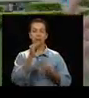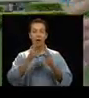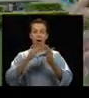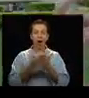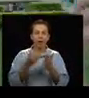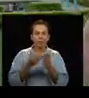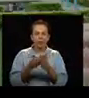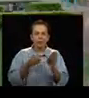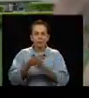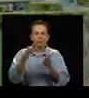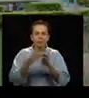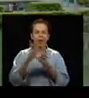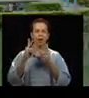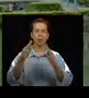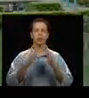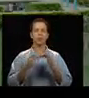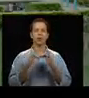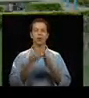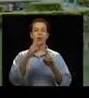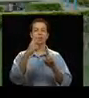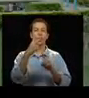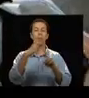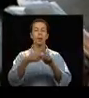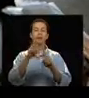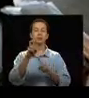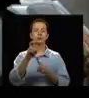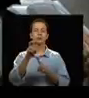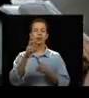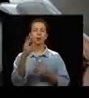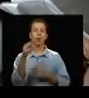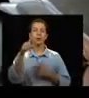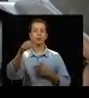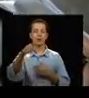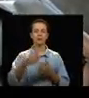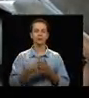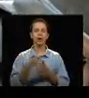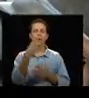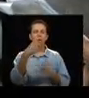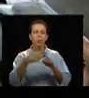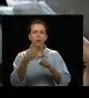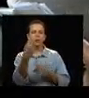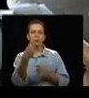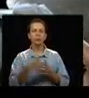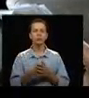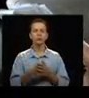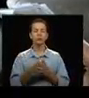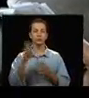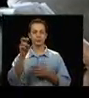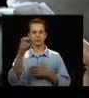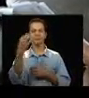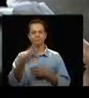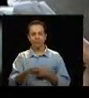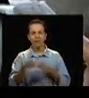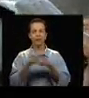trabalho, assim, que a escola orienta para o aluno executar em sua casa. 2 mais 5. 7. 4 mais